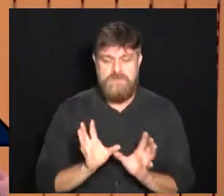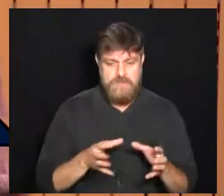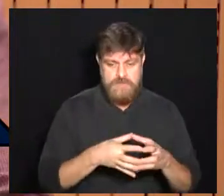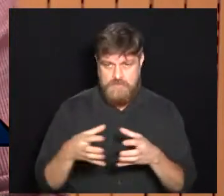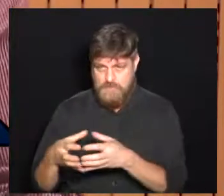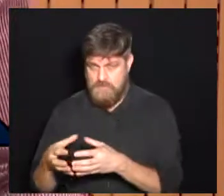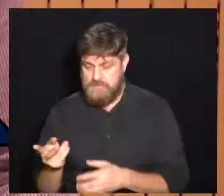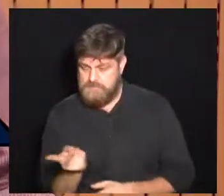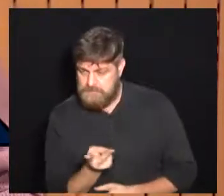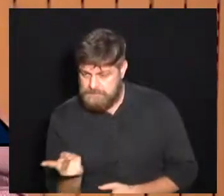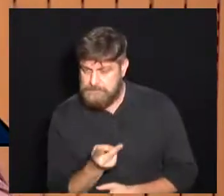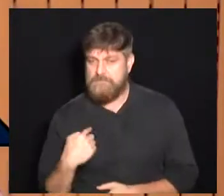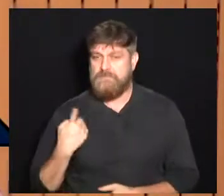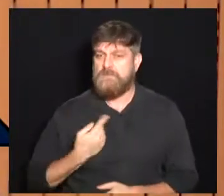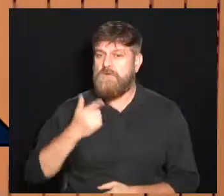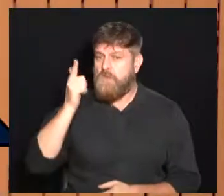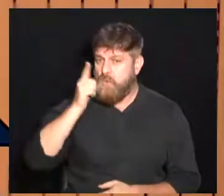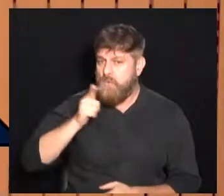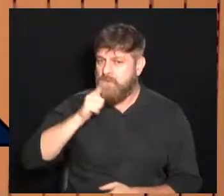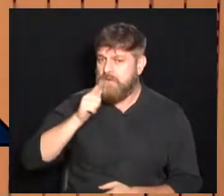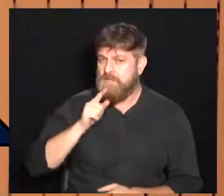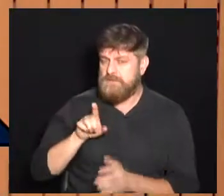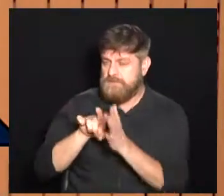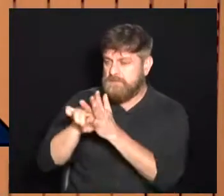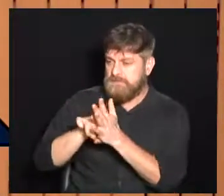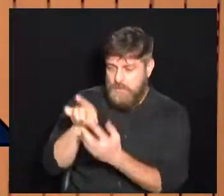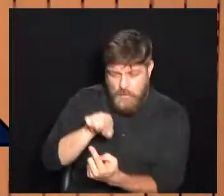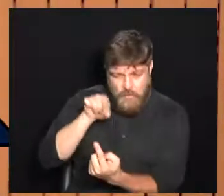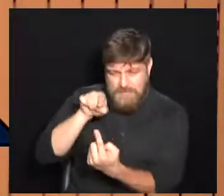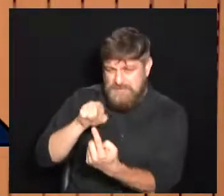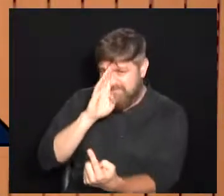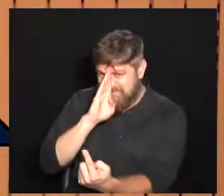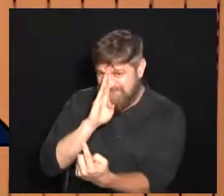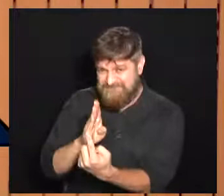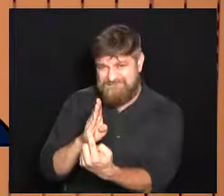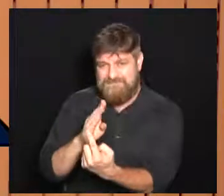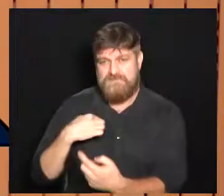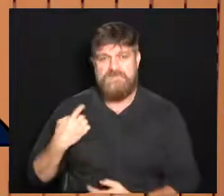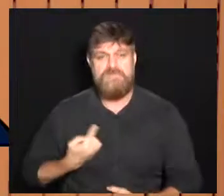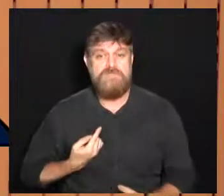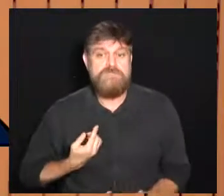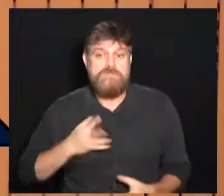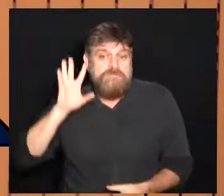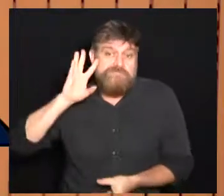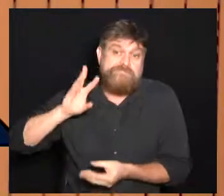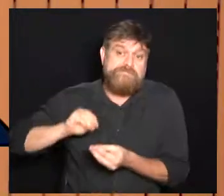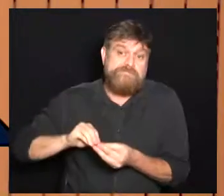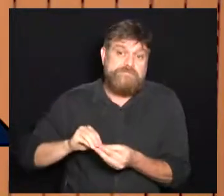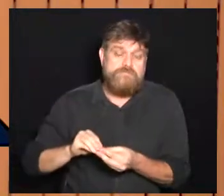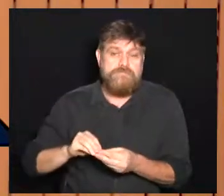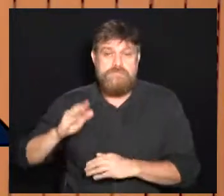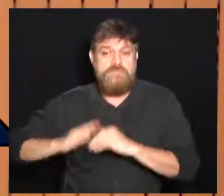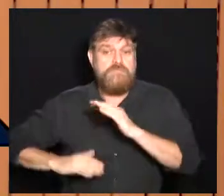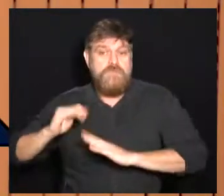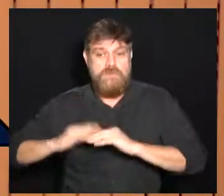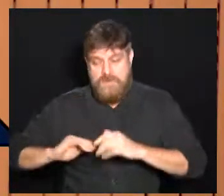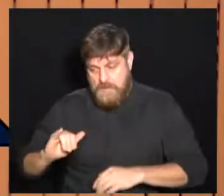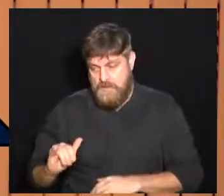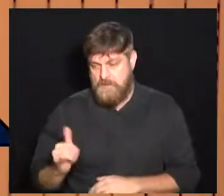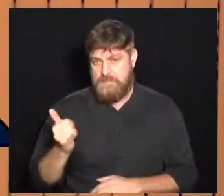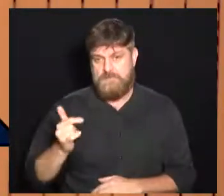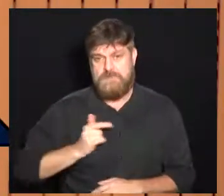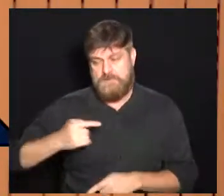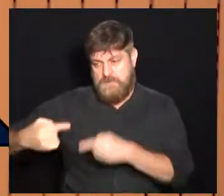comissões, para que a gente possa ser o mais objetivo possível para tentar ter um resultado proveitoso